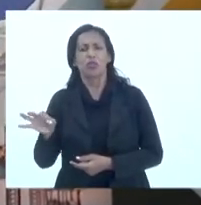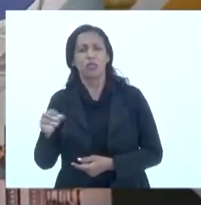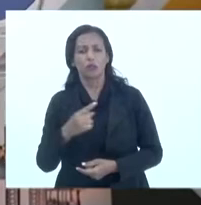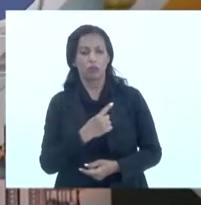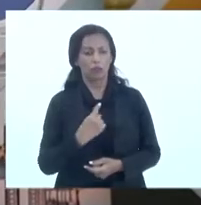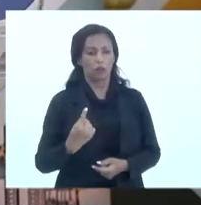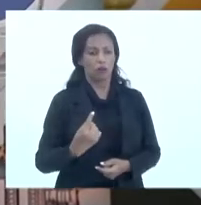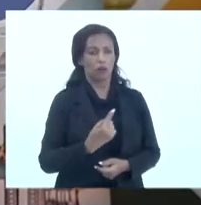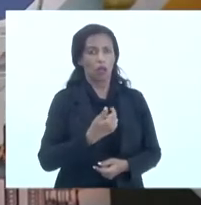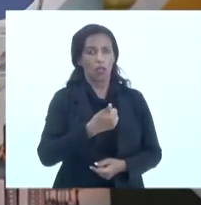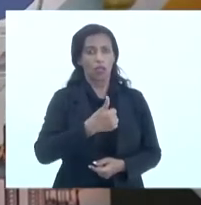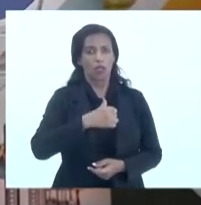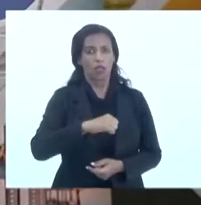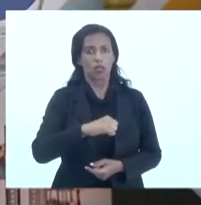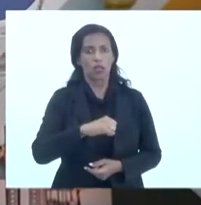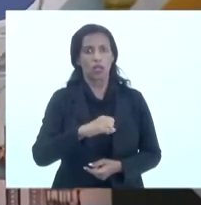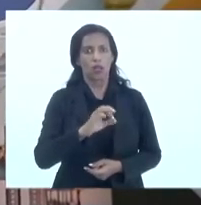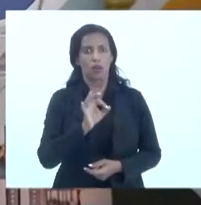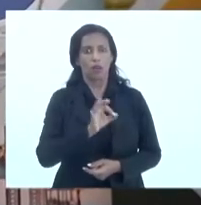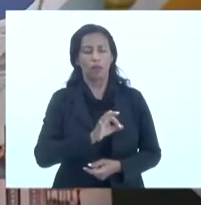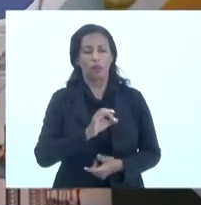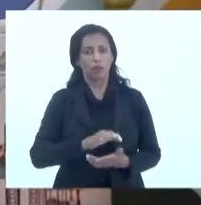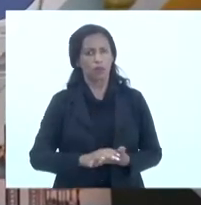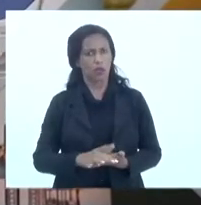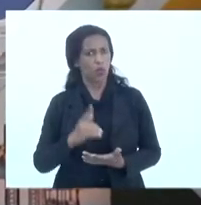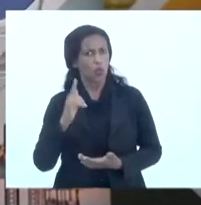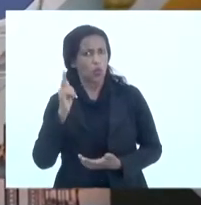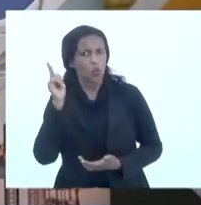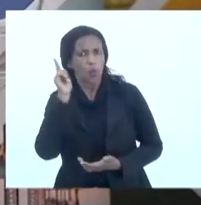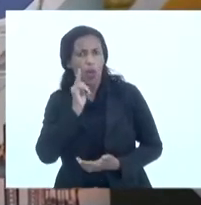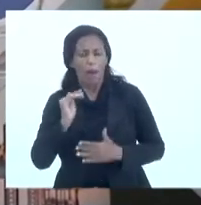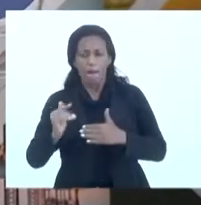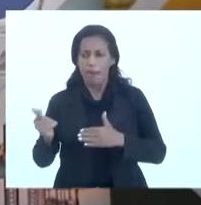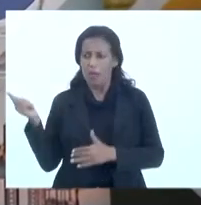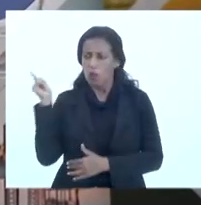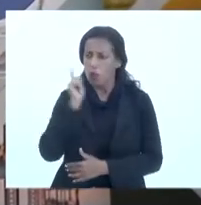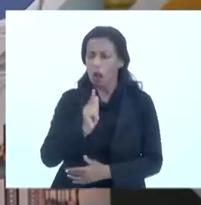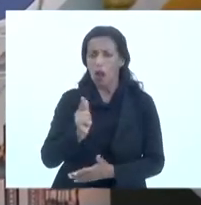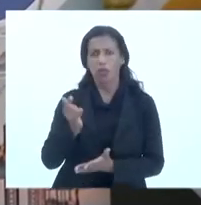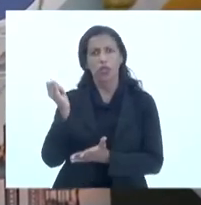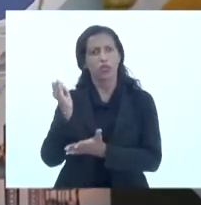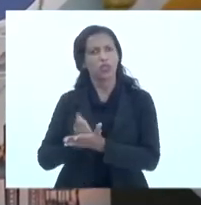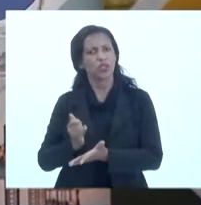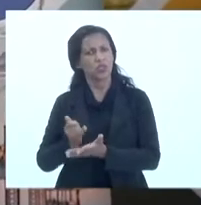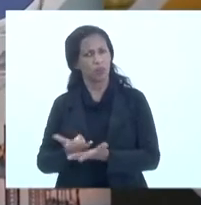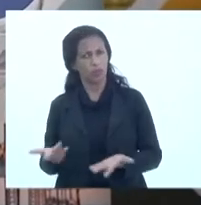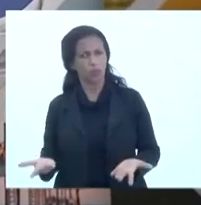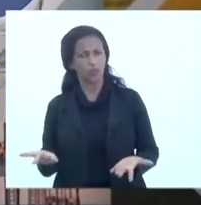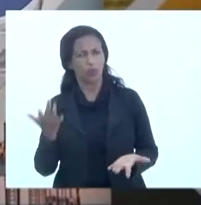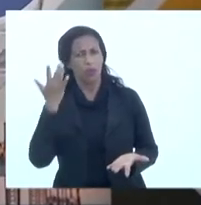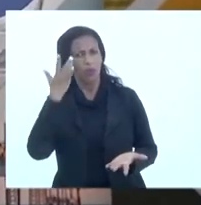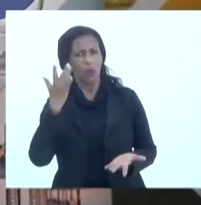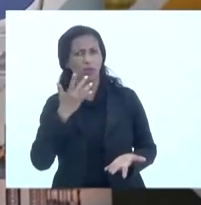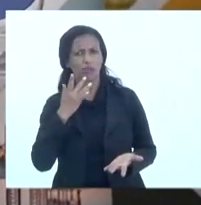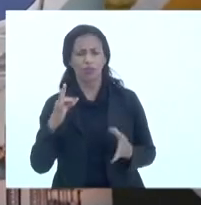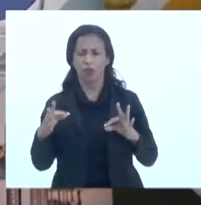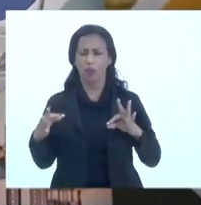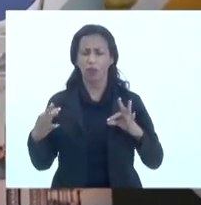19%. A gente não tem isso nem de margem de ganho, né? Quem dirá, de tributo. Então, eu acho que eu falo por todos os